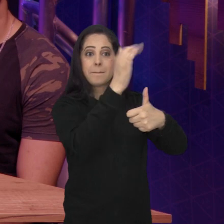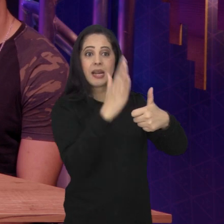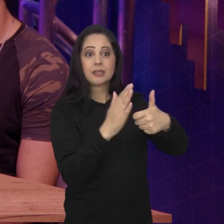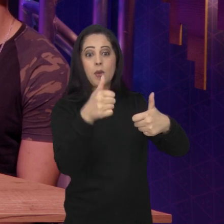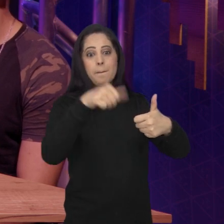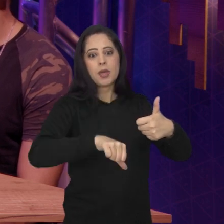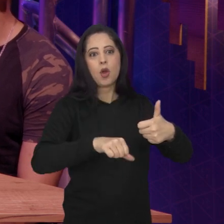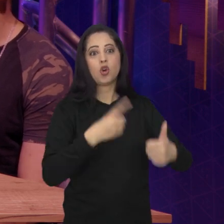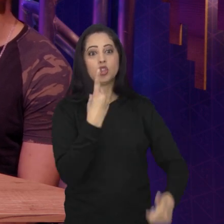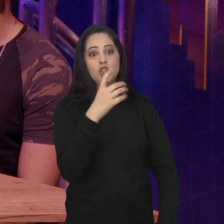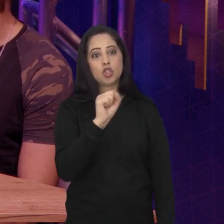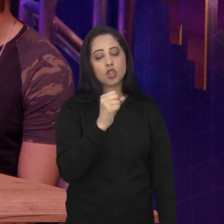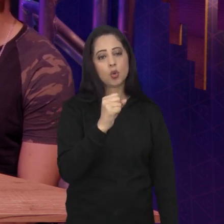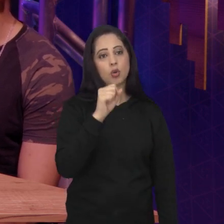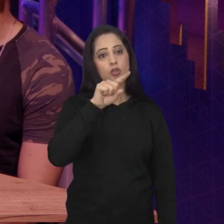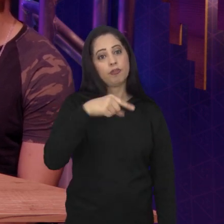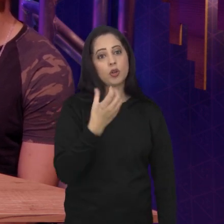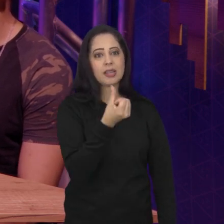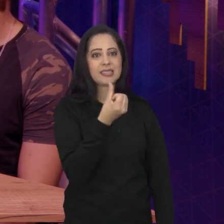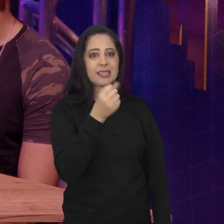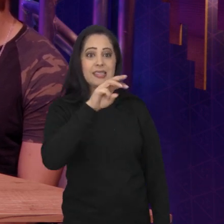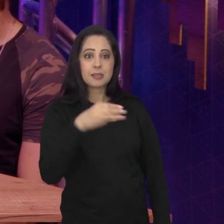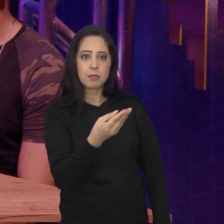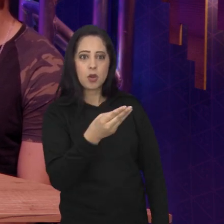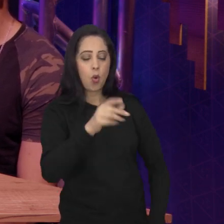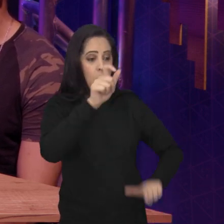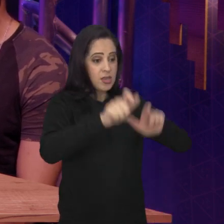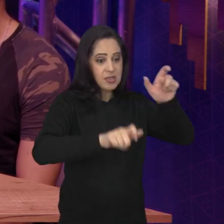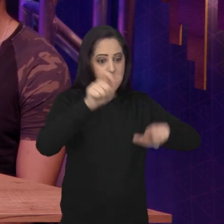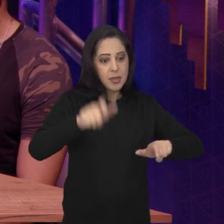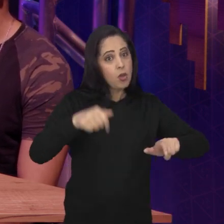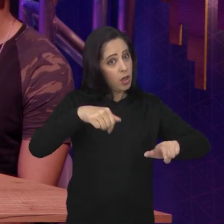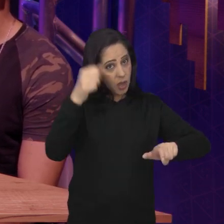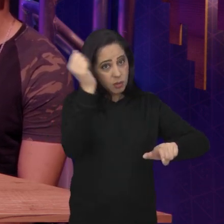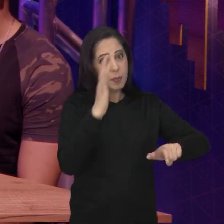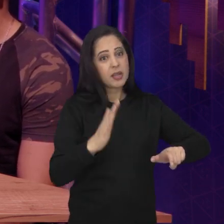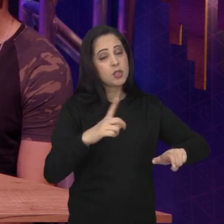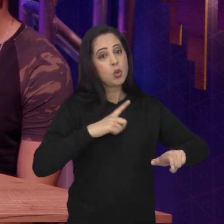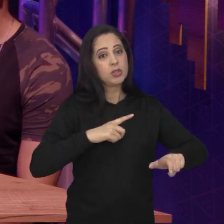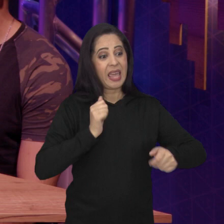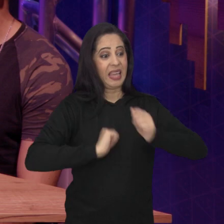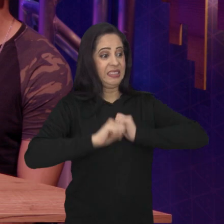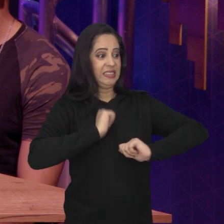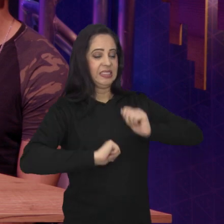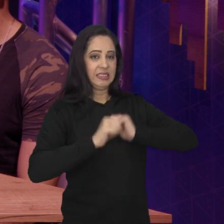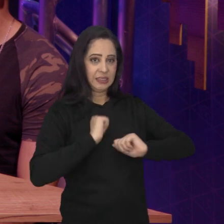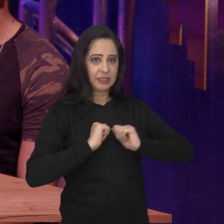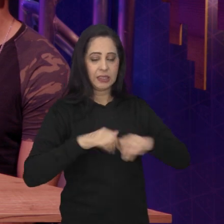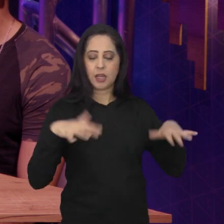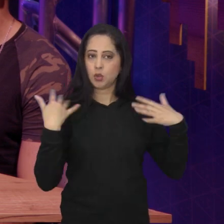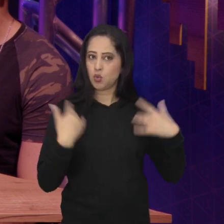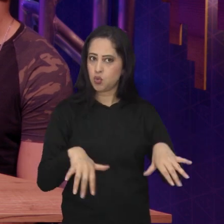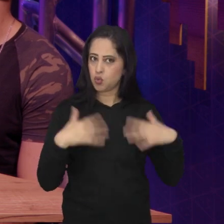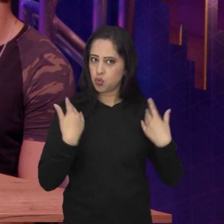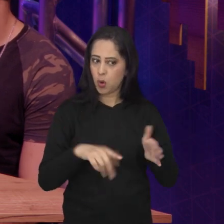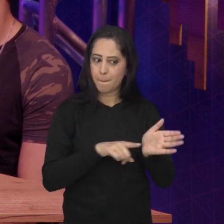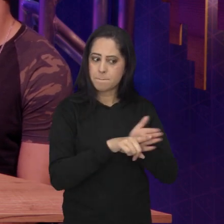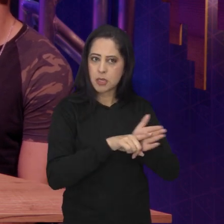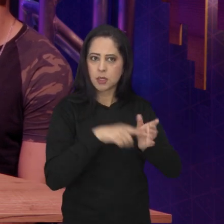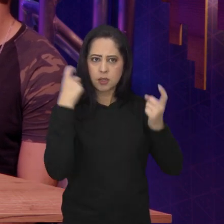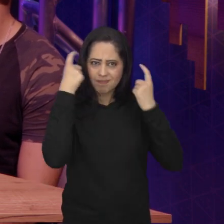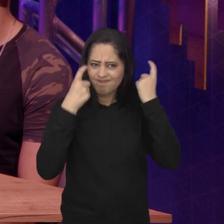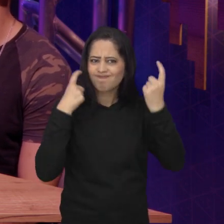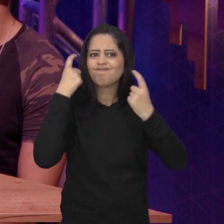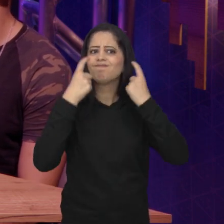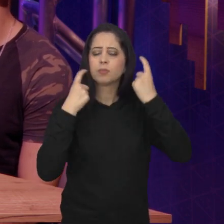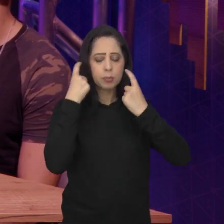tem aqui os dados, né? 18,6 milhões de pessoas, de brasileiros, têm ansiedade. Então é muita coisa, é